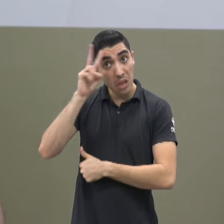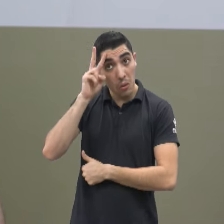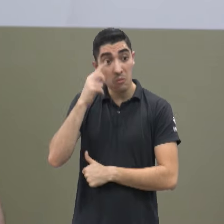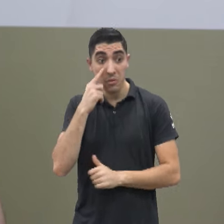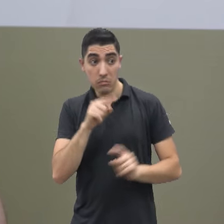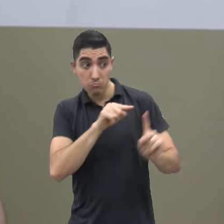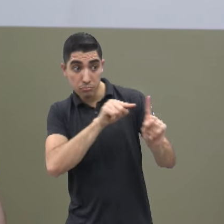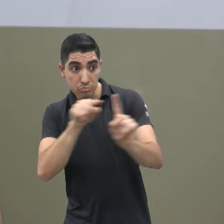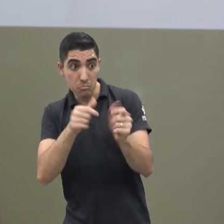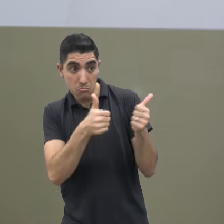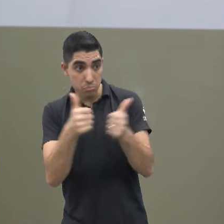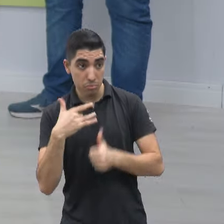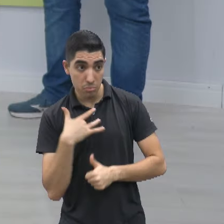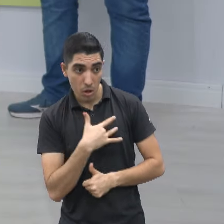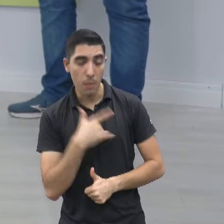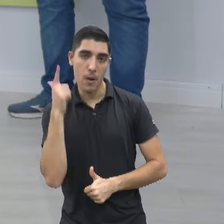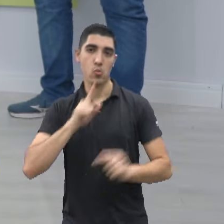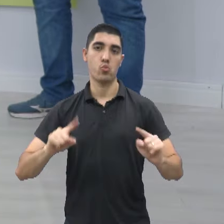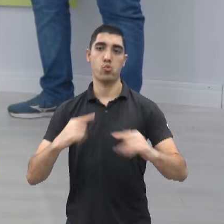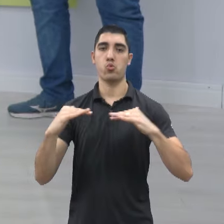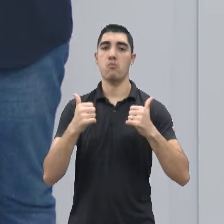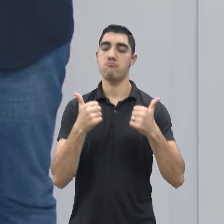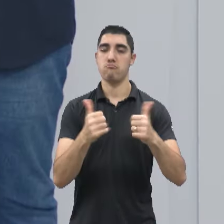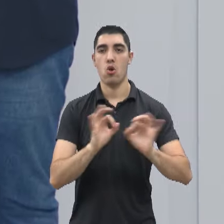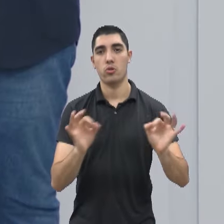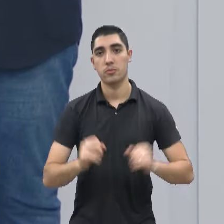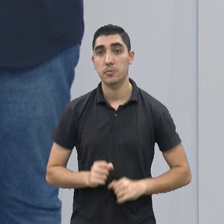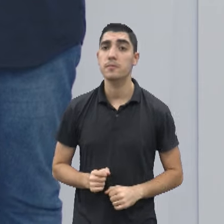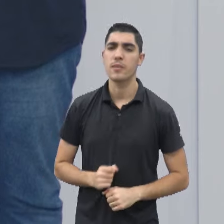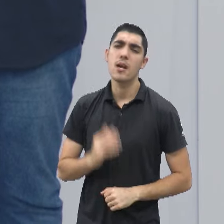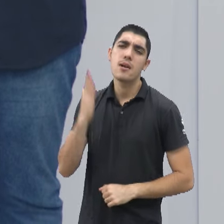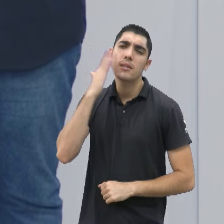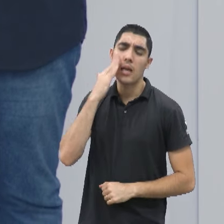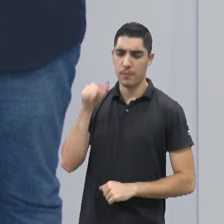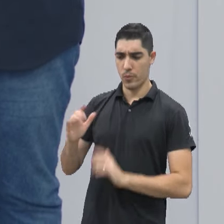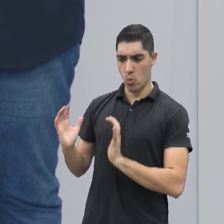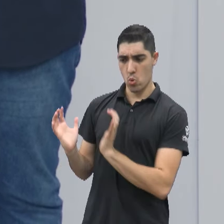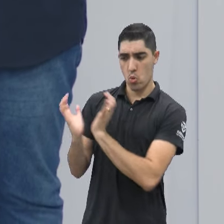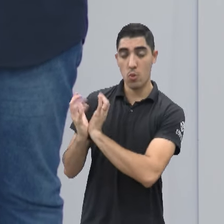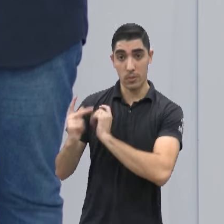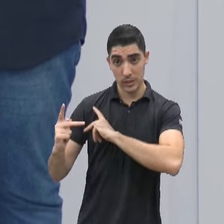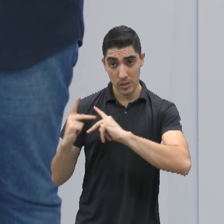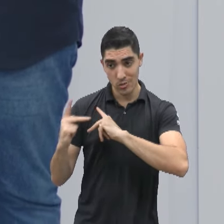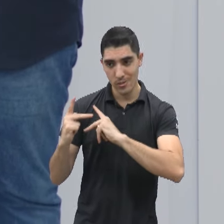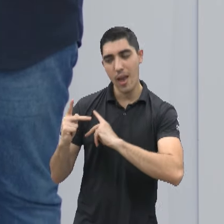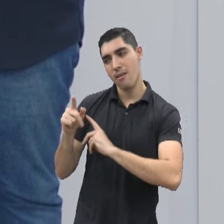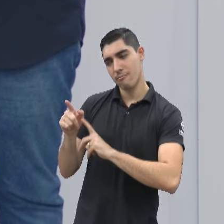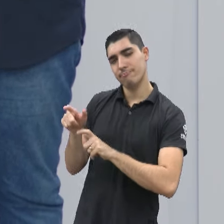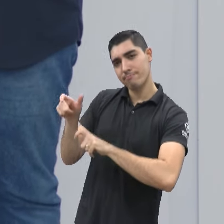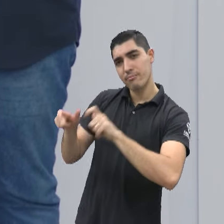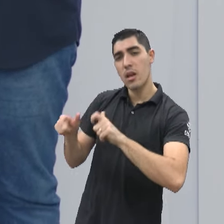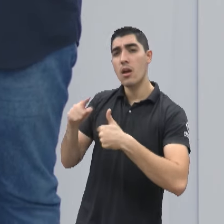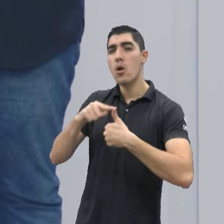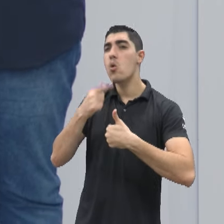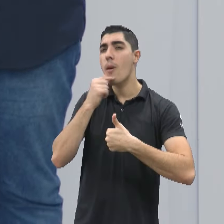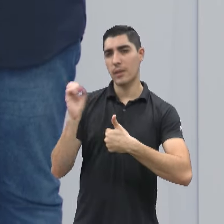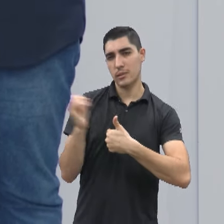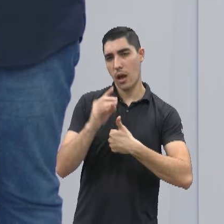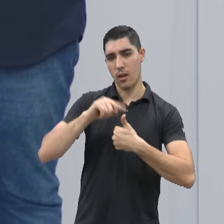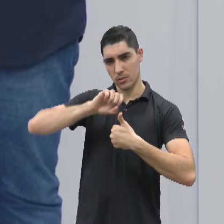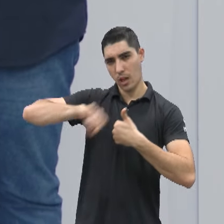poder fazer um grande jogo. O Regis, a gente sabe que o elenco do São José é um elenco relativamente reduzido, teve a saída do Betinho, essa peça